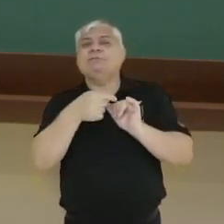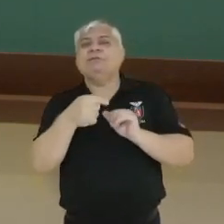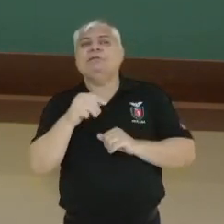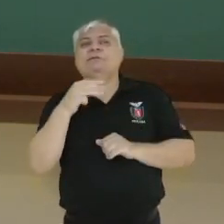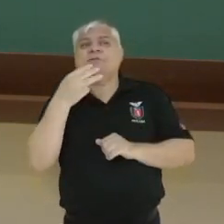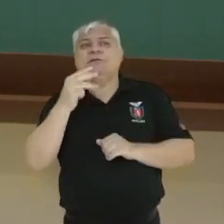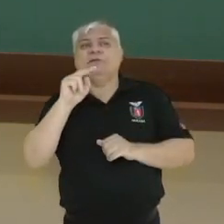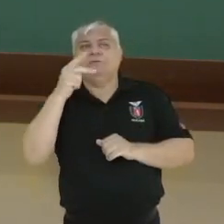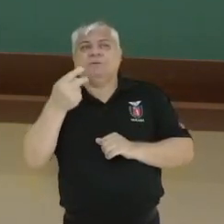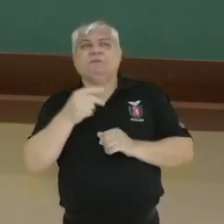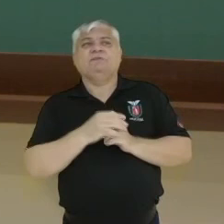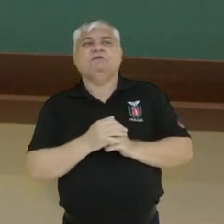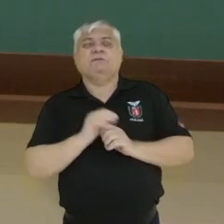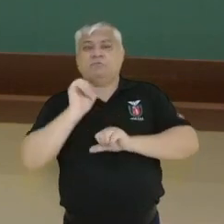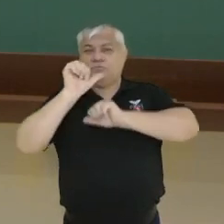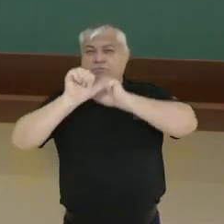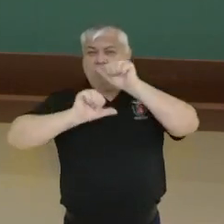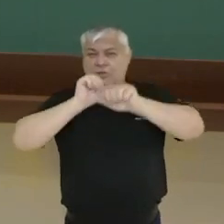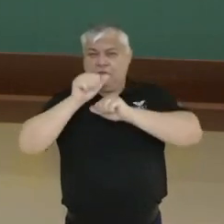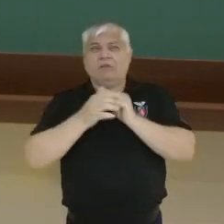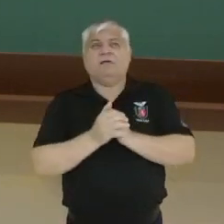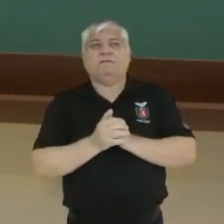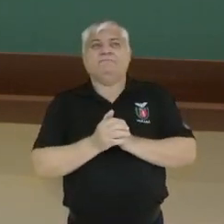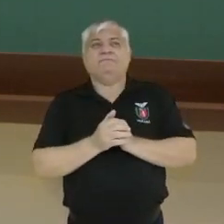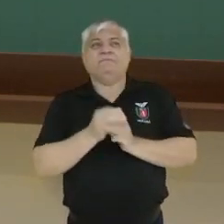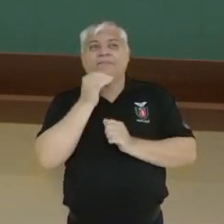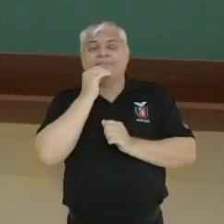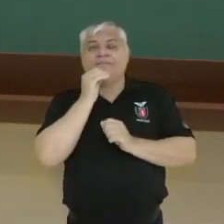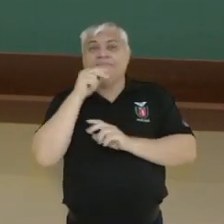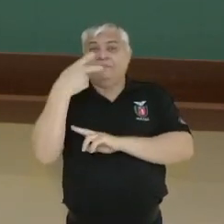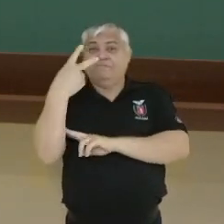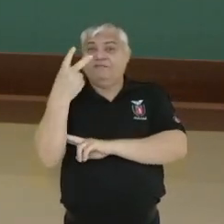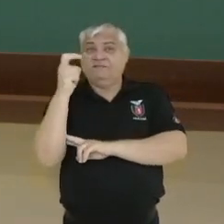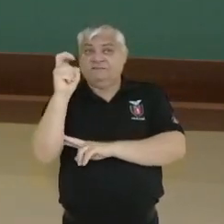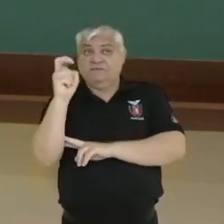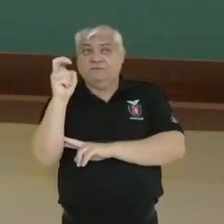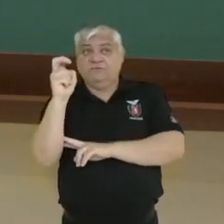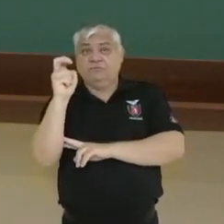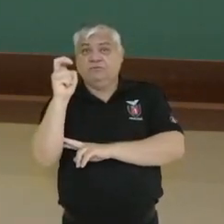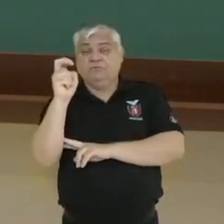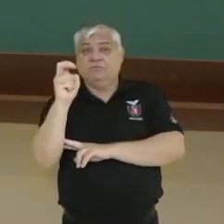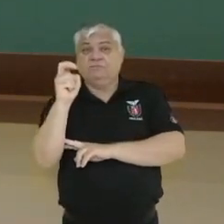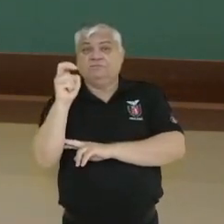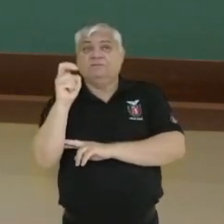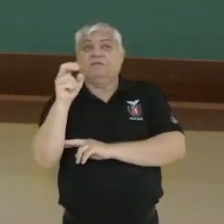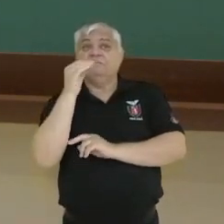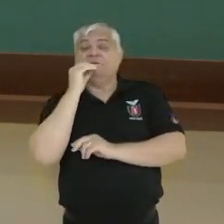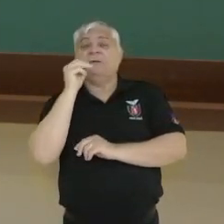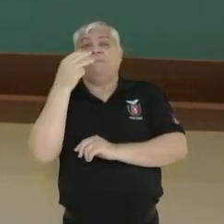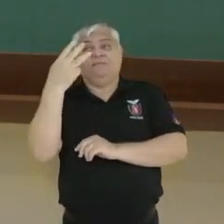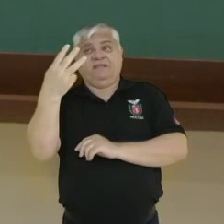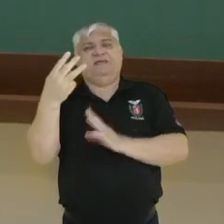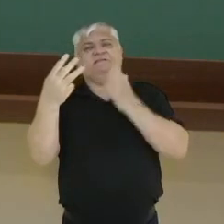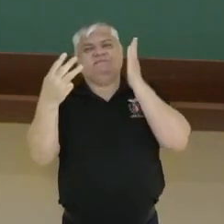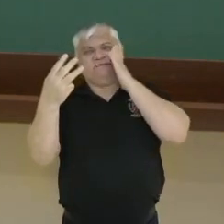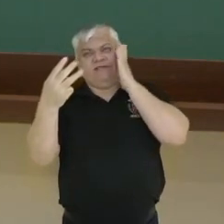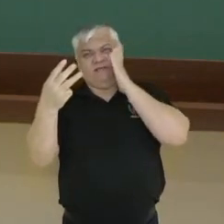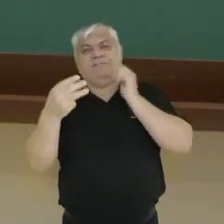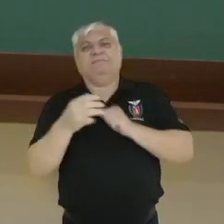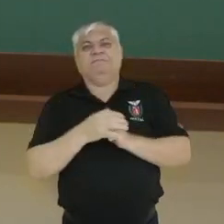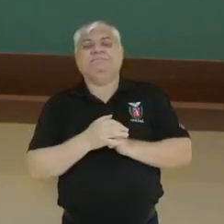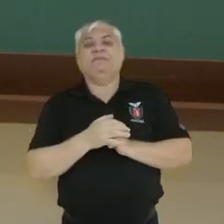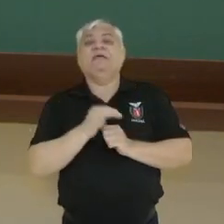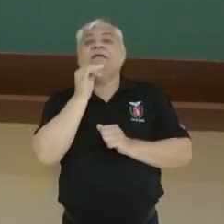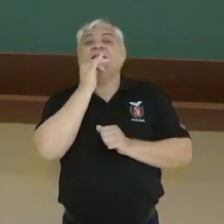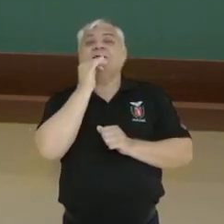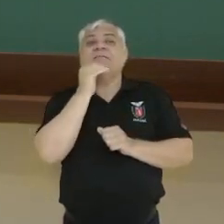Então, substituindo agora na nossa equação aqui, o ponto conhecido, que é 3, e a